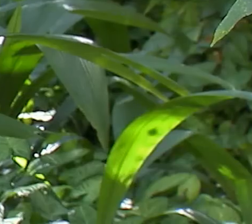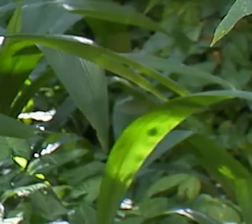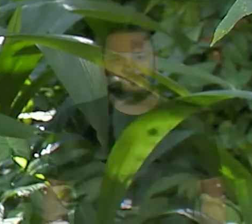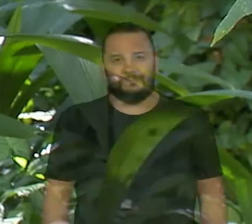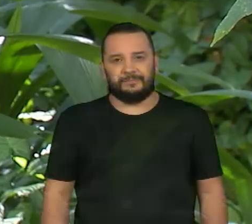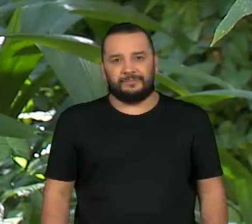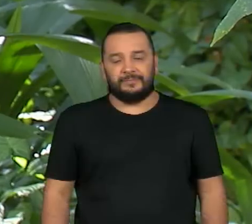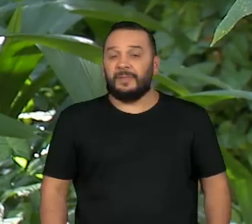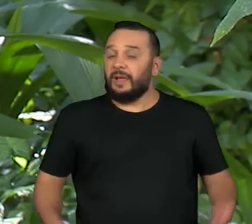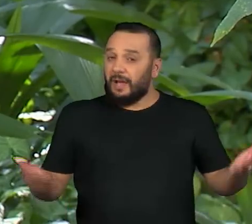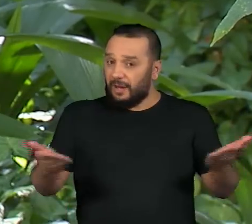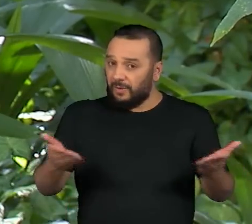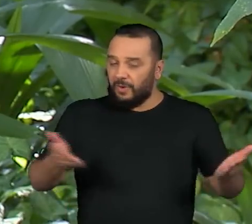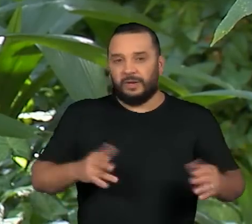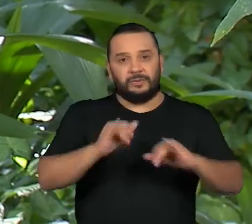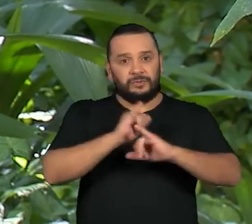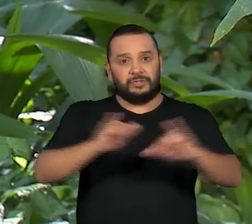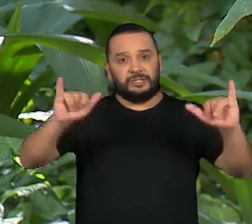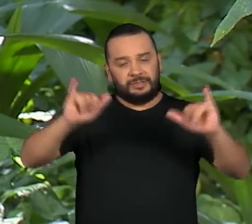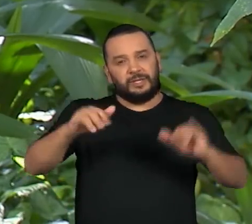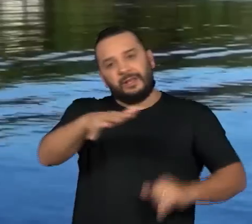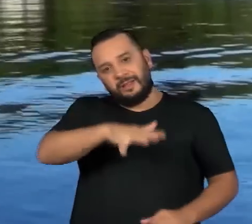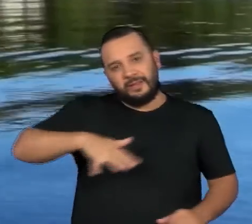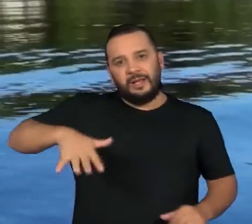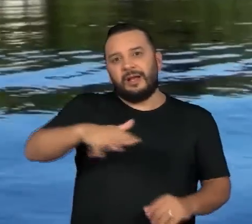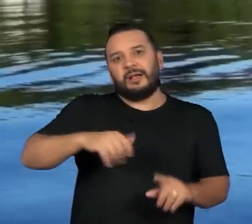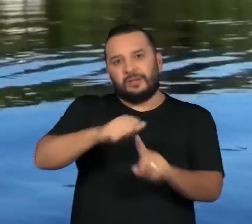Vamos às notícias da área socioambiental.